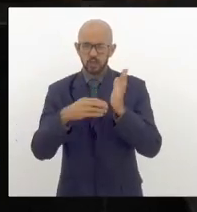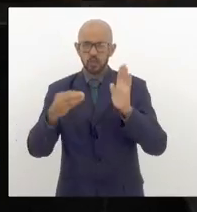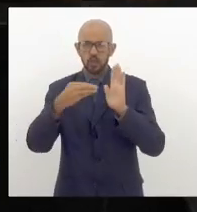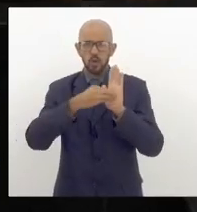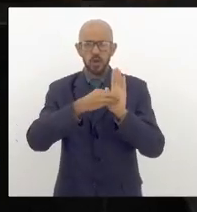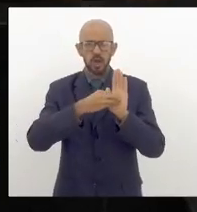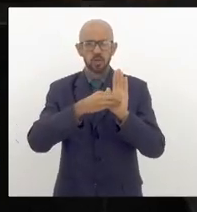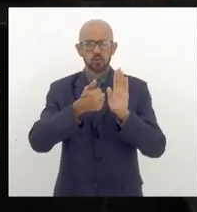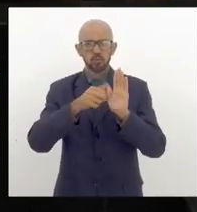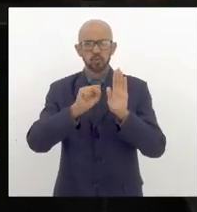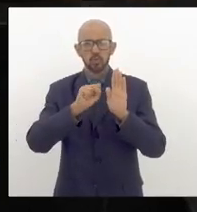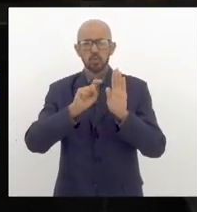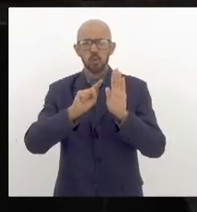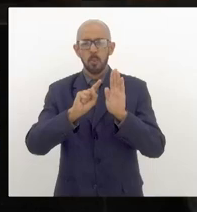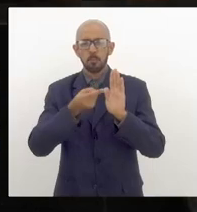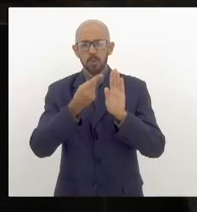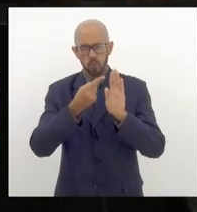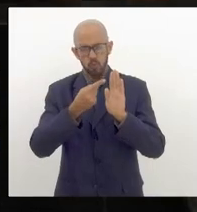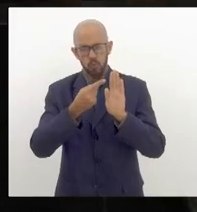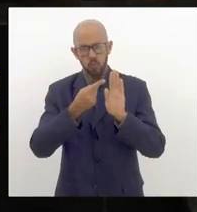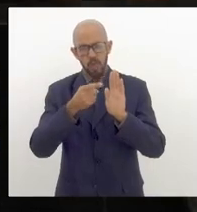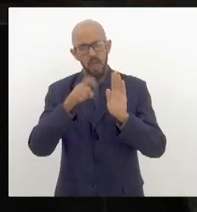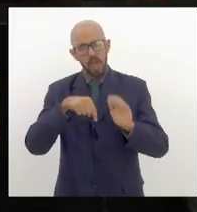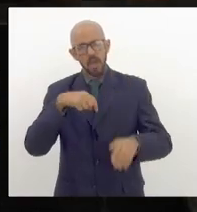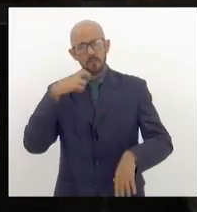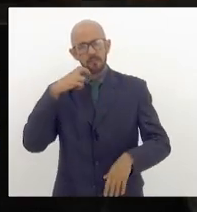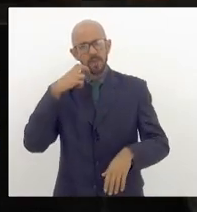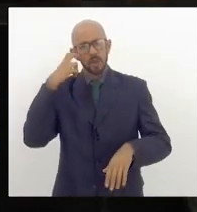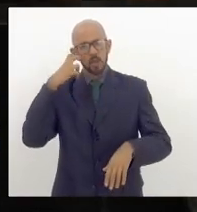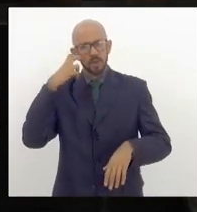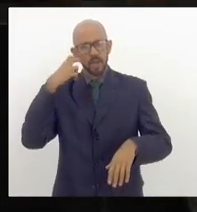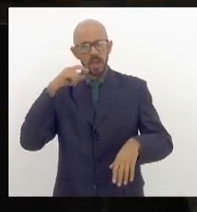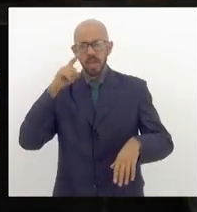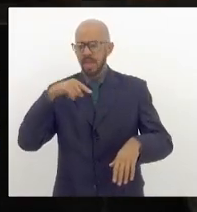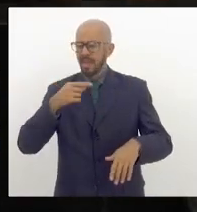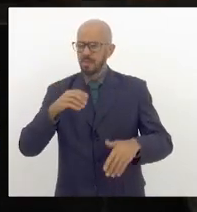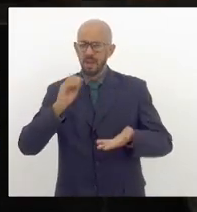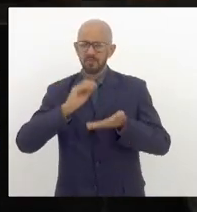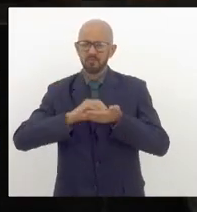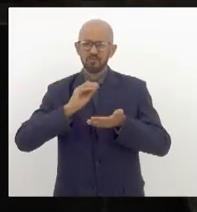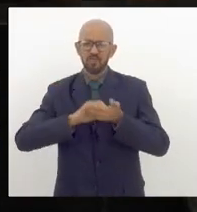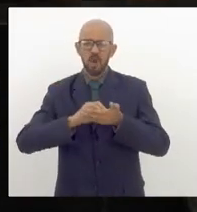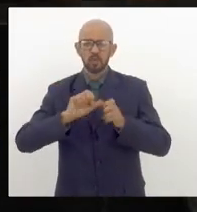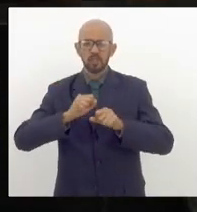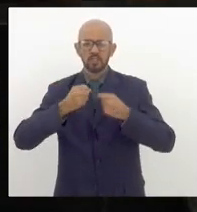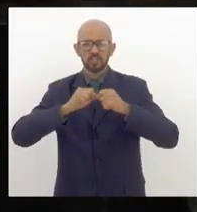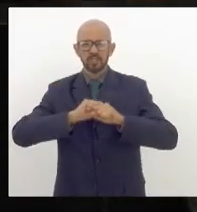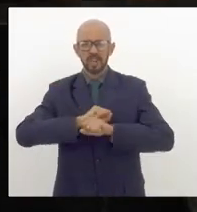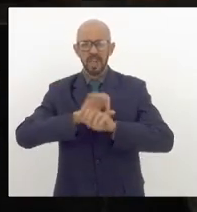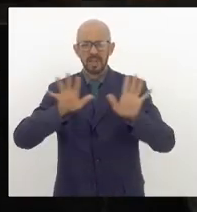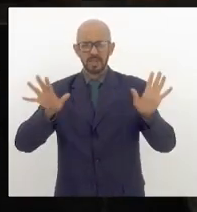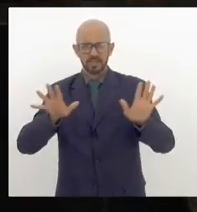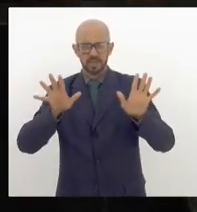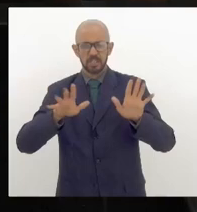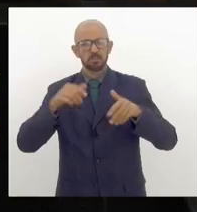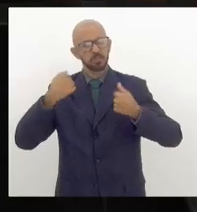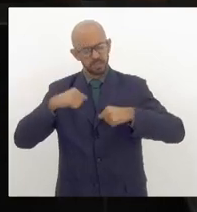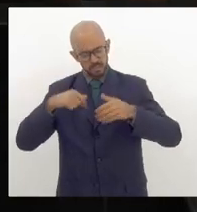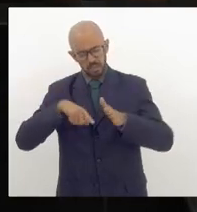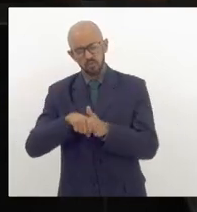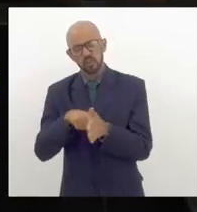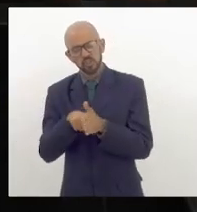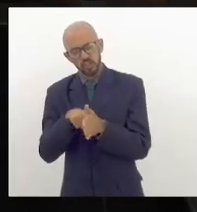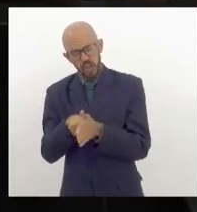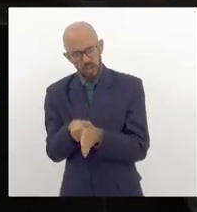18 mil com a ponto aqui o Deputado Luiz Paulo é uma vergonha é um escândalo de falta de Transparência que tem que ser apurado em todas as proporções